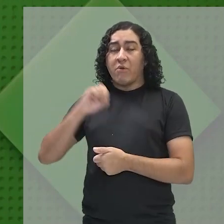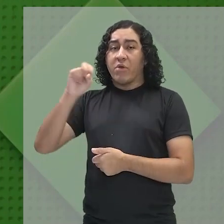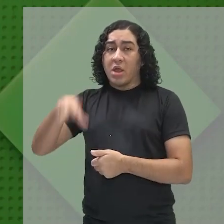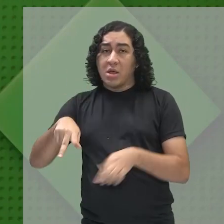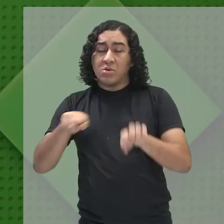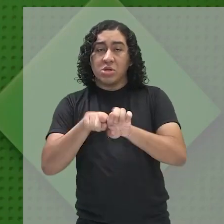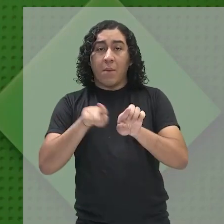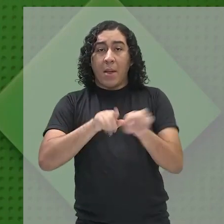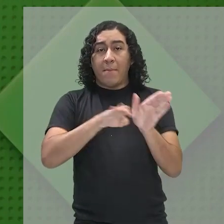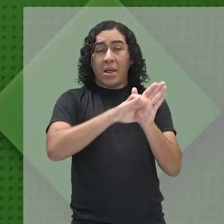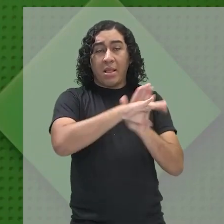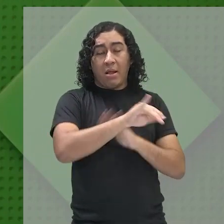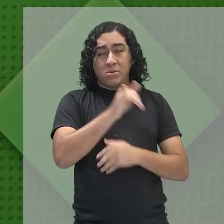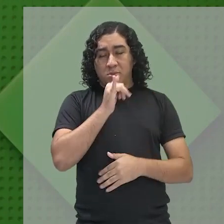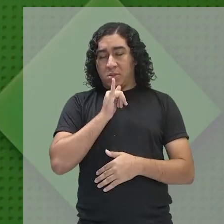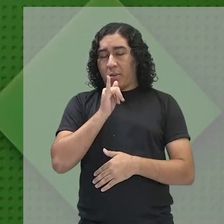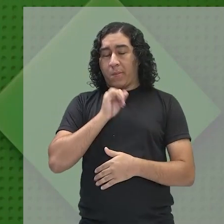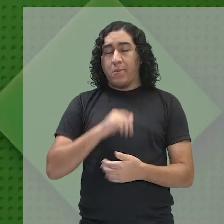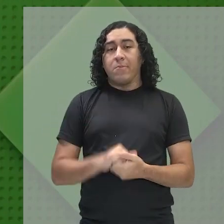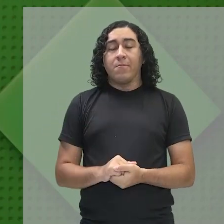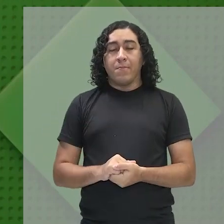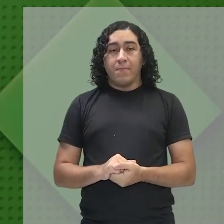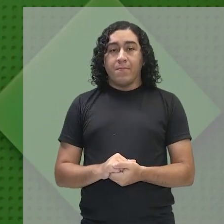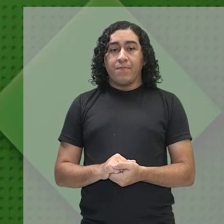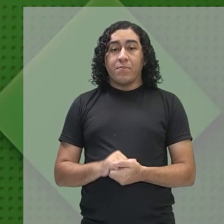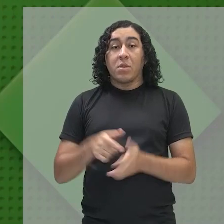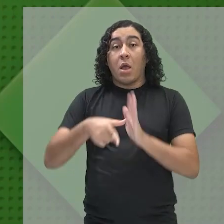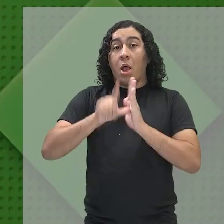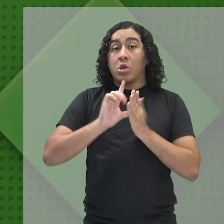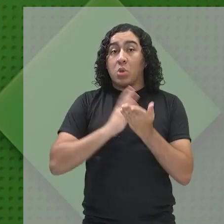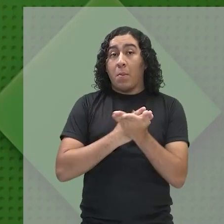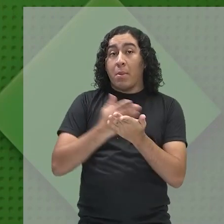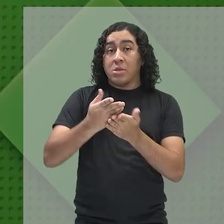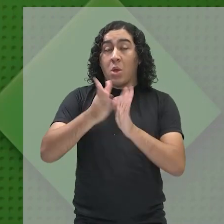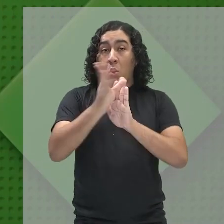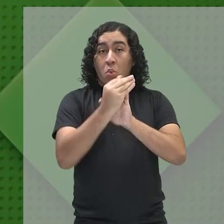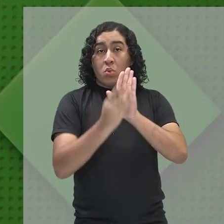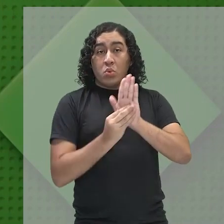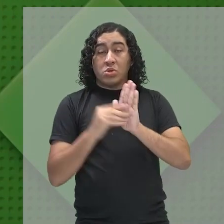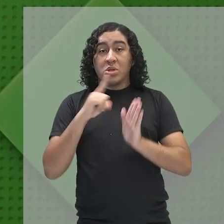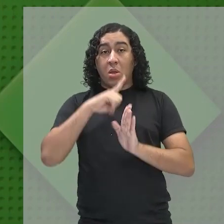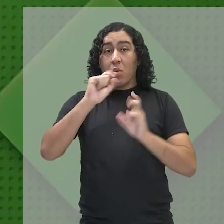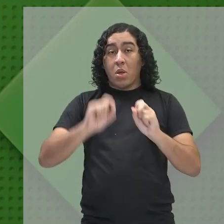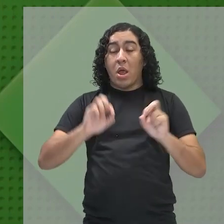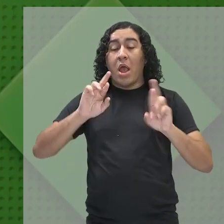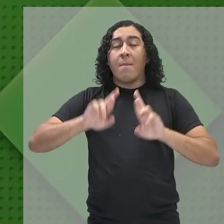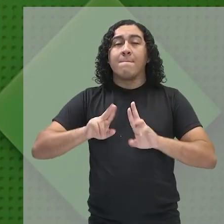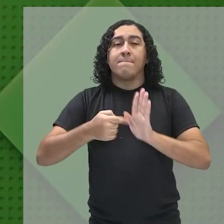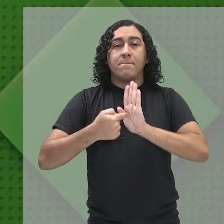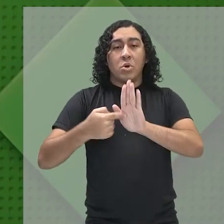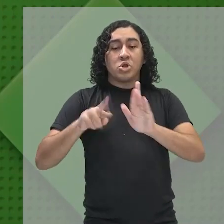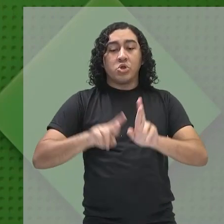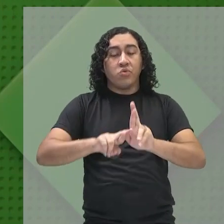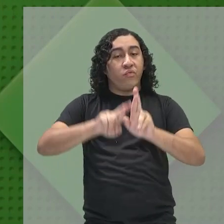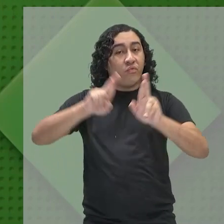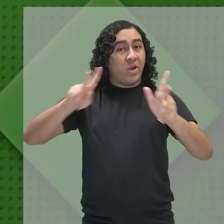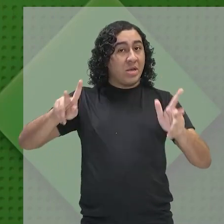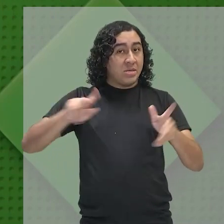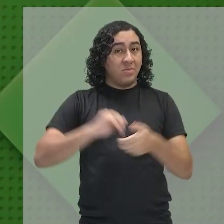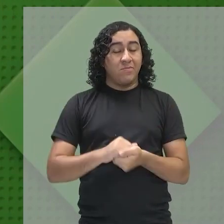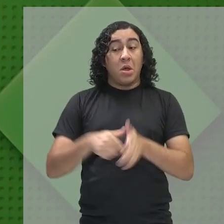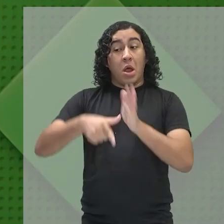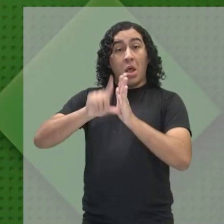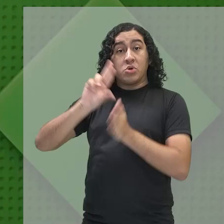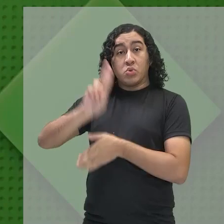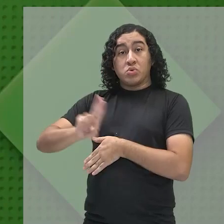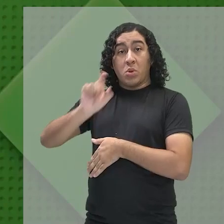exemplo, certo? Antes de começar esse conteúdo, a gente já traz uma diferença no termo. Antigamente utilizava-se o